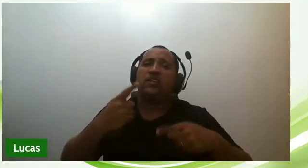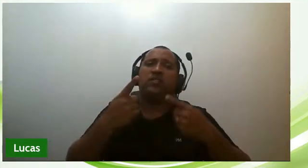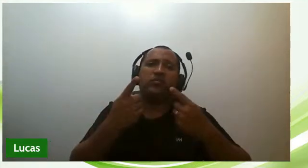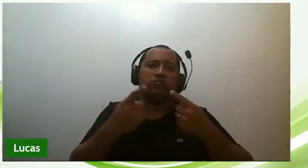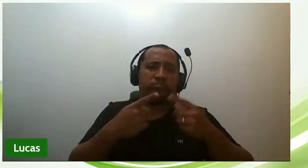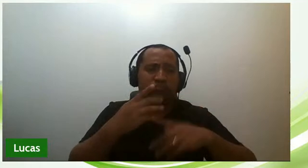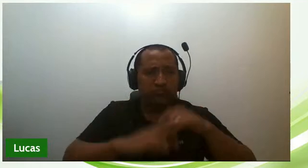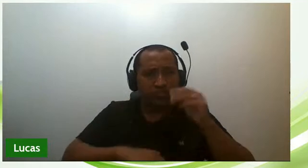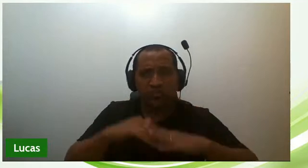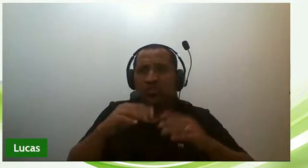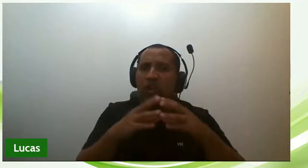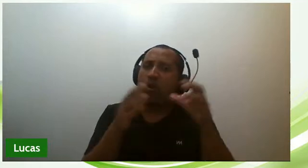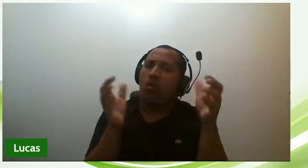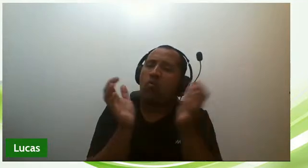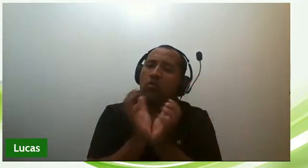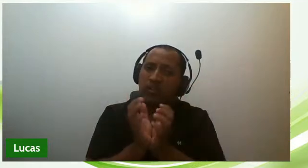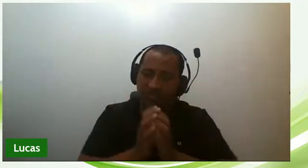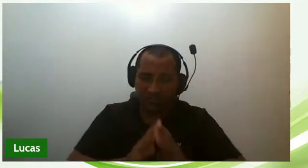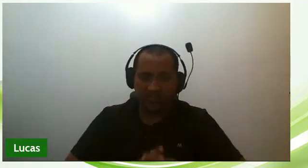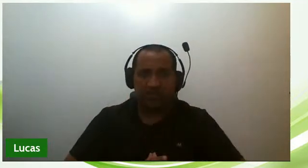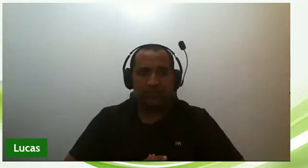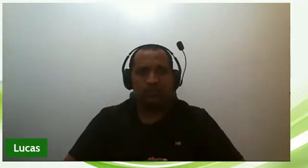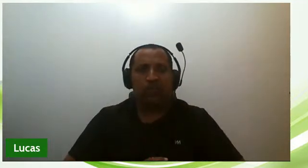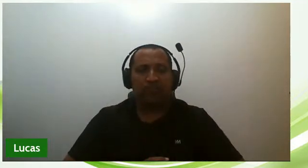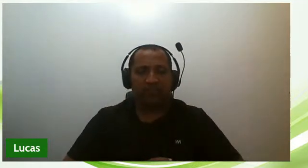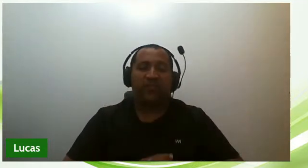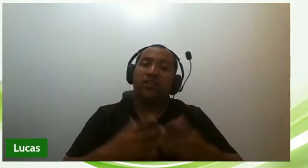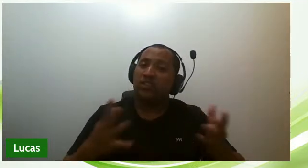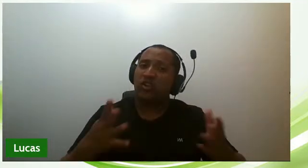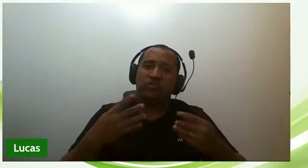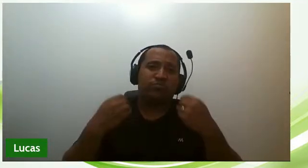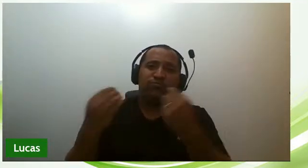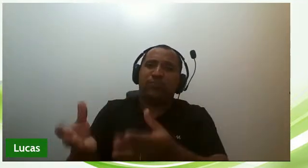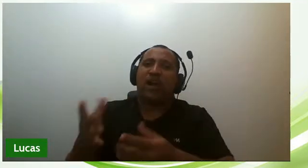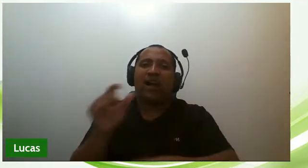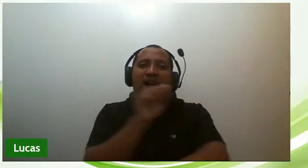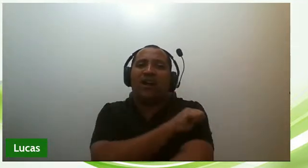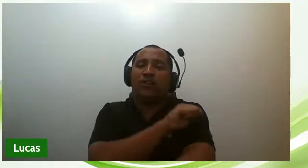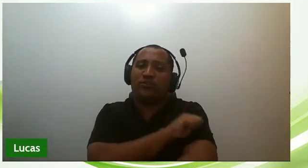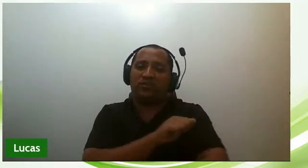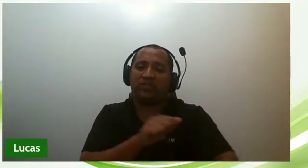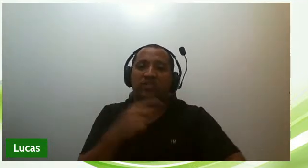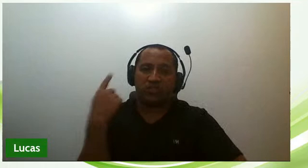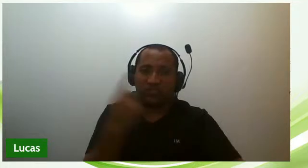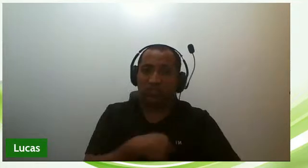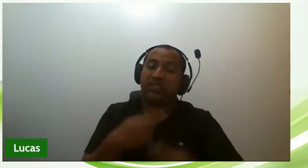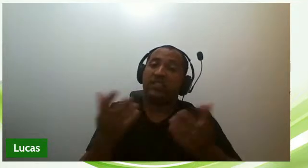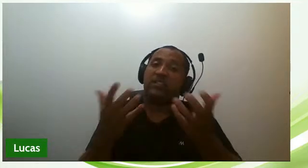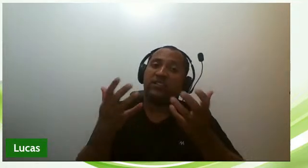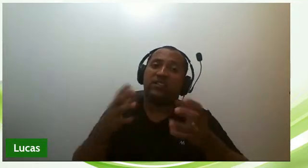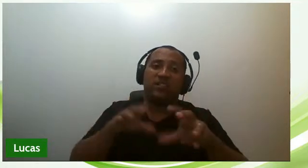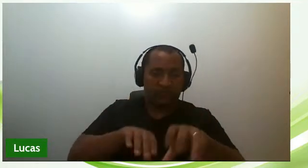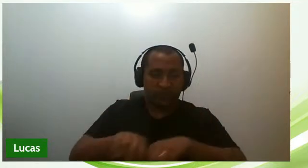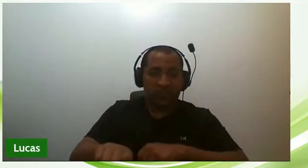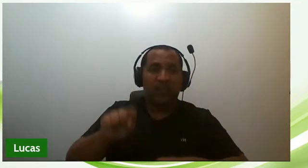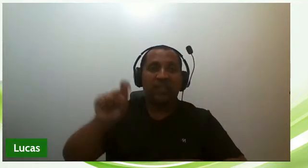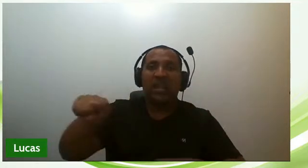construção coletiva, a gente não passa isso para o aluno. E aí a gente vai querer que quando ele se forme, ele seja um